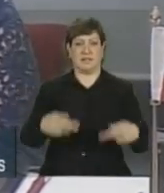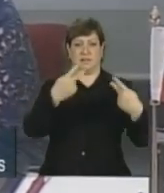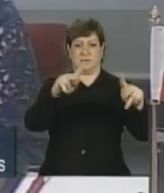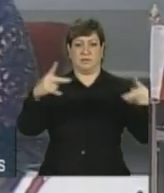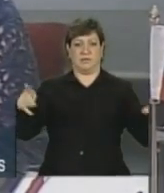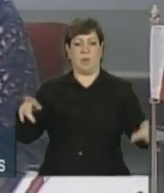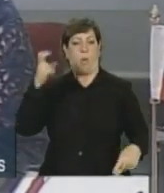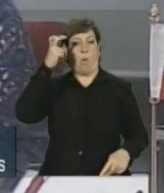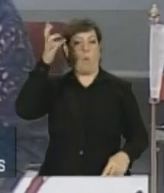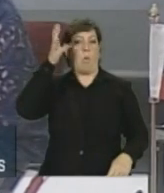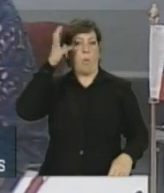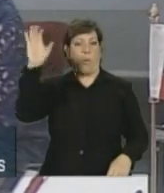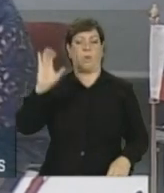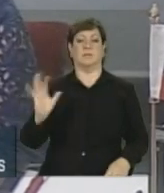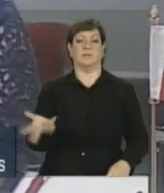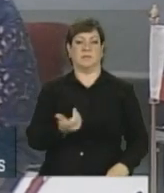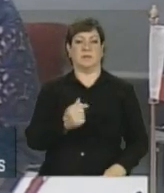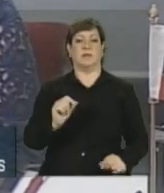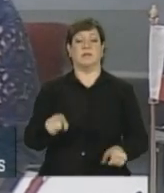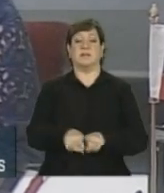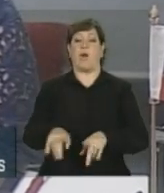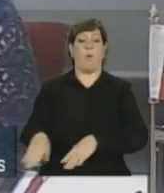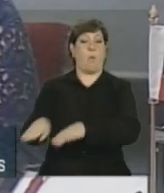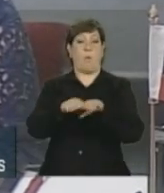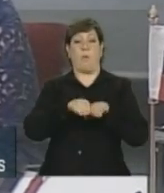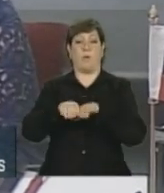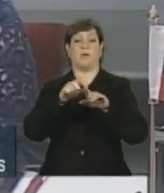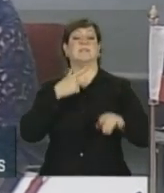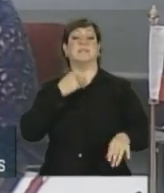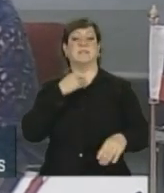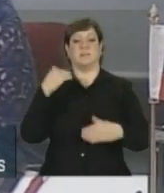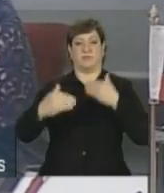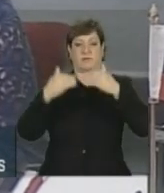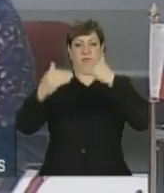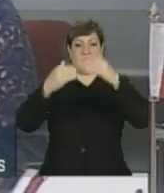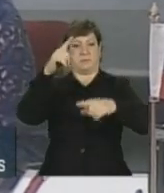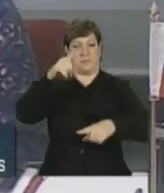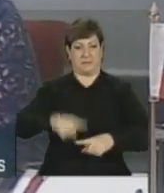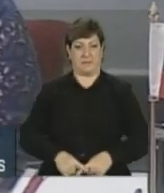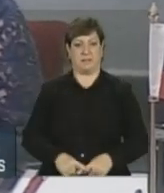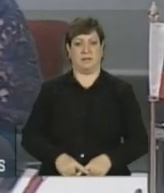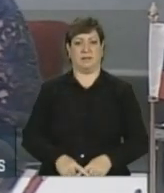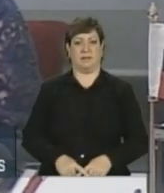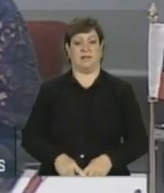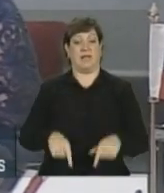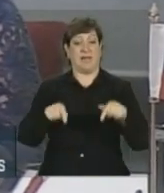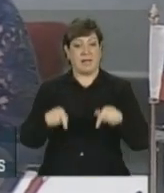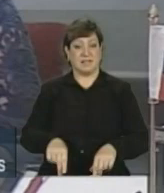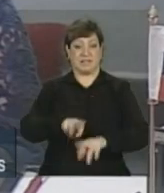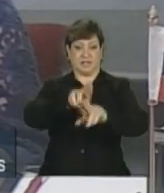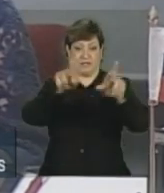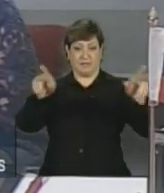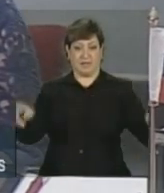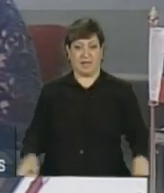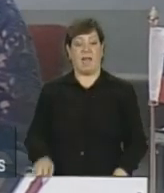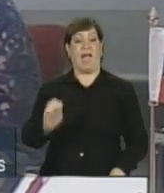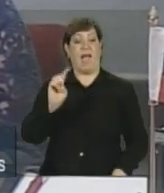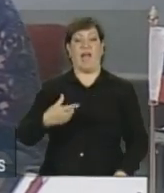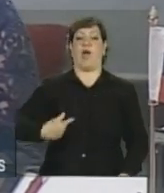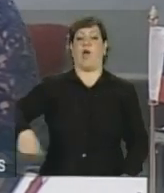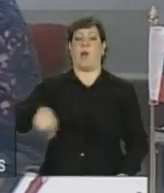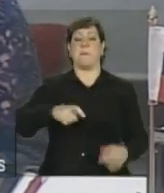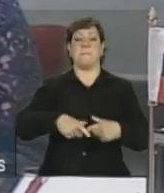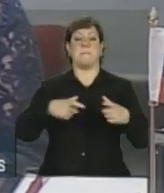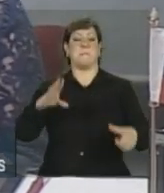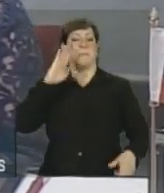ricas culturas quanto iguais em seu desejo de desenvolvimento pleno. Essa diversidade é o nosso